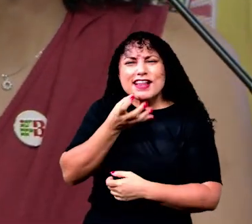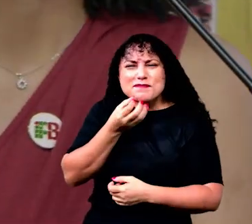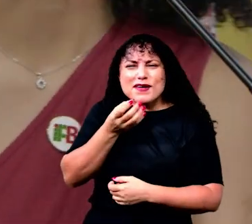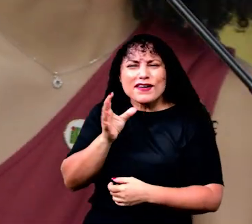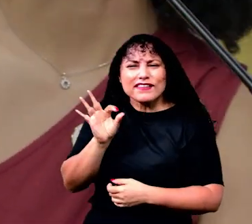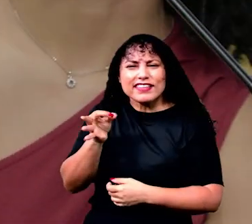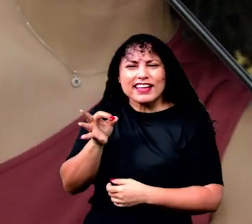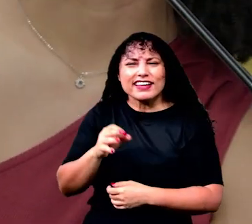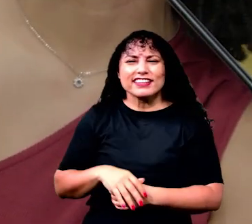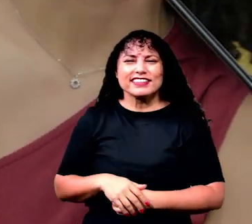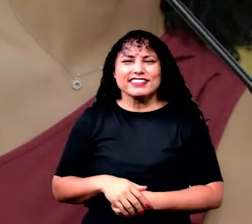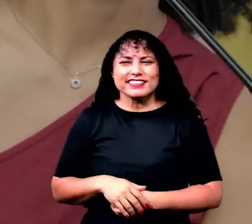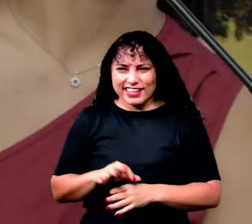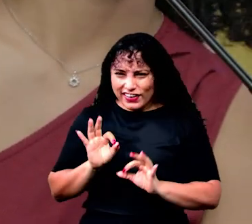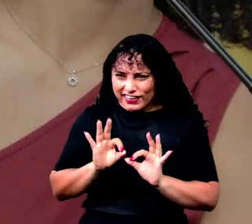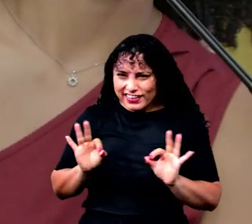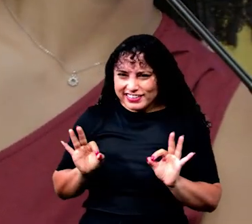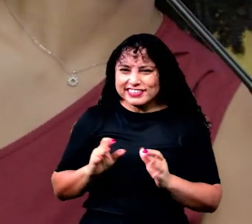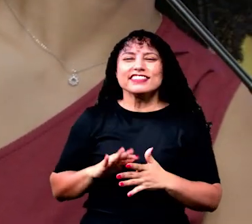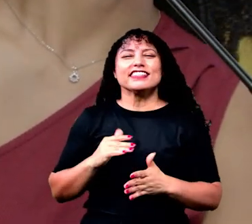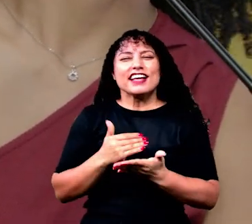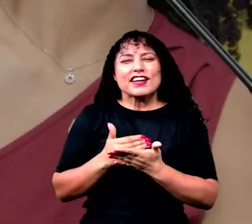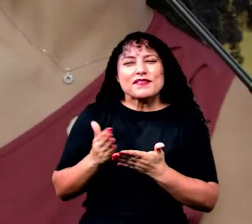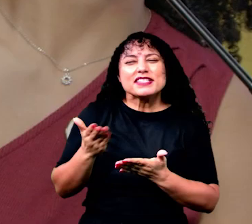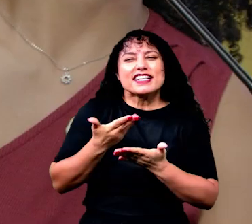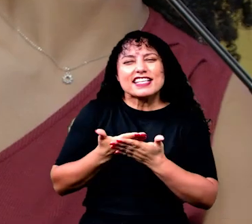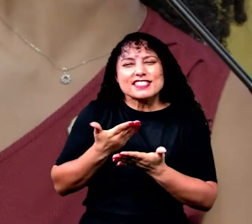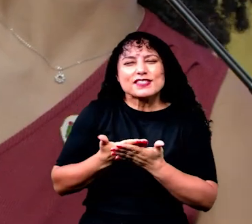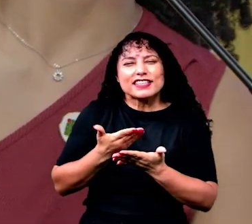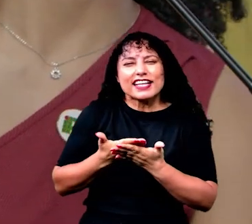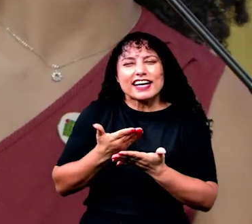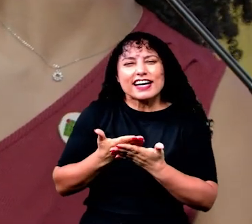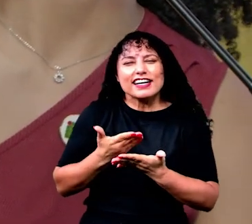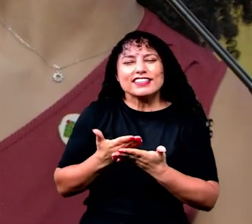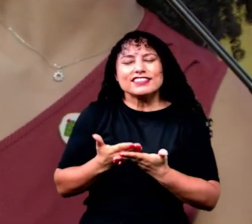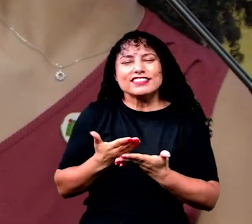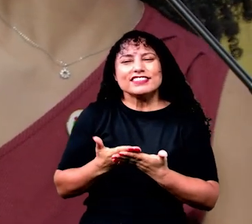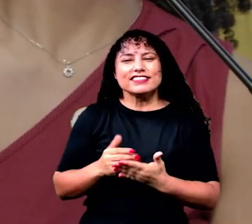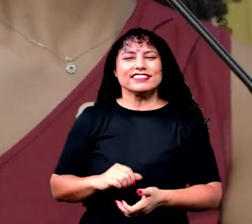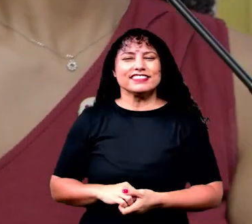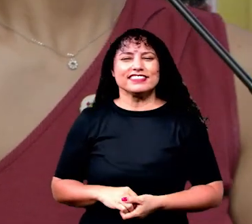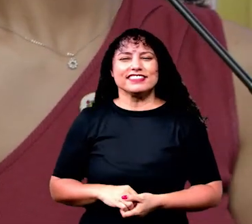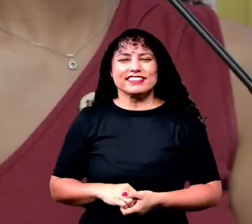que acabou. Tá funcionando. Tá usando? Quando você tá estudando